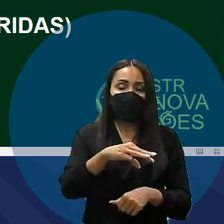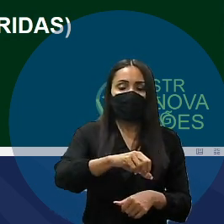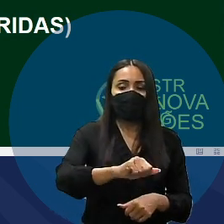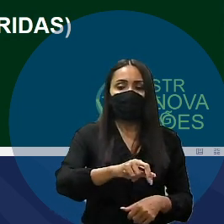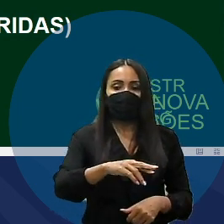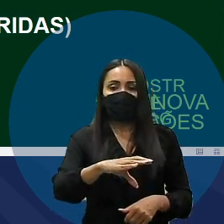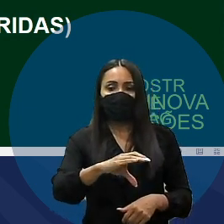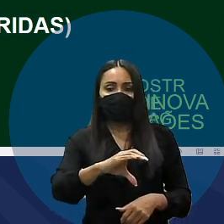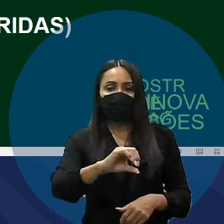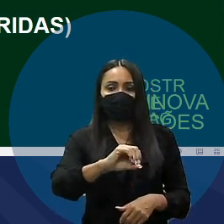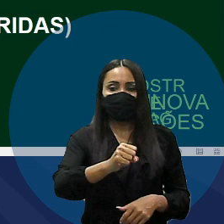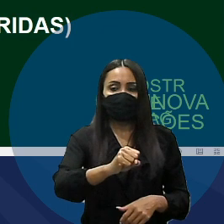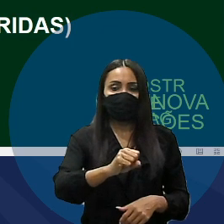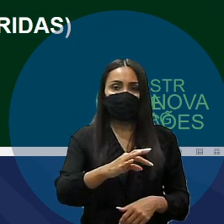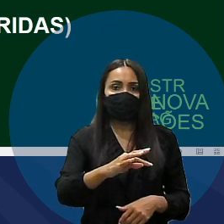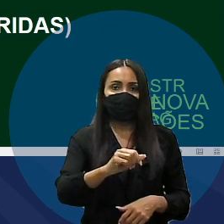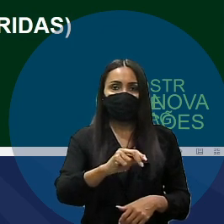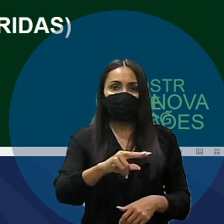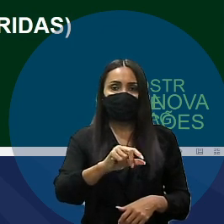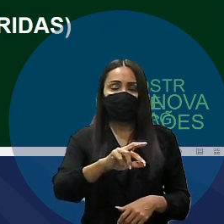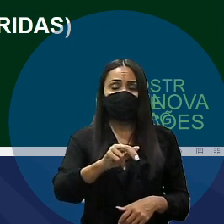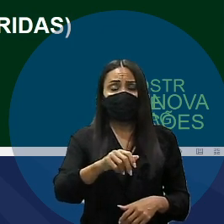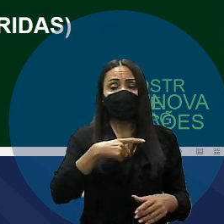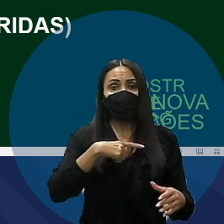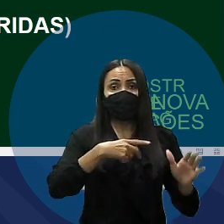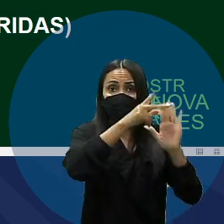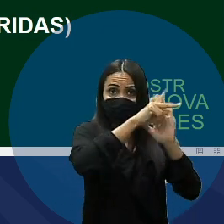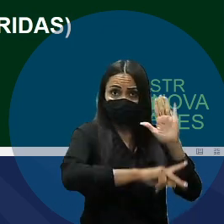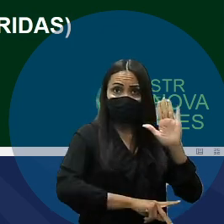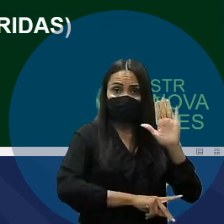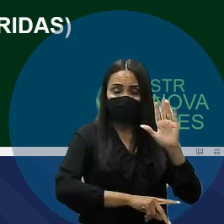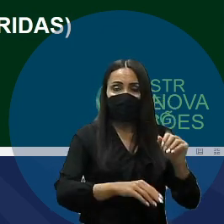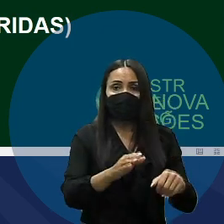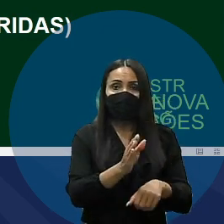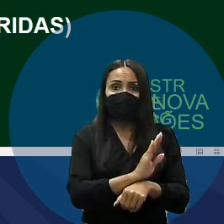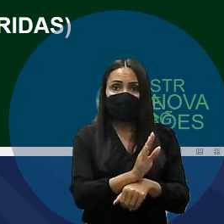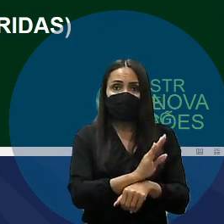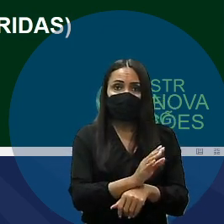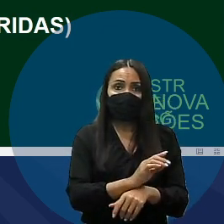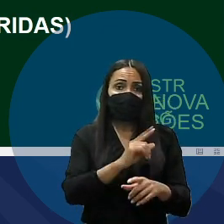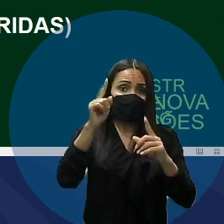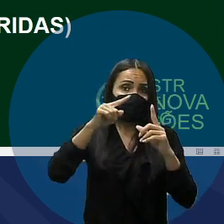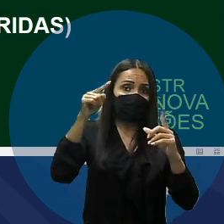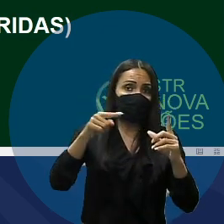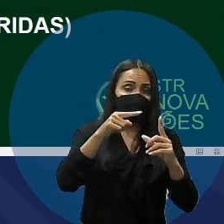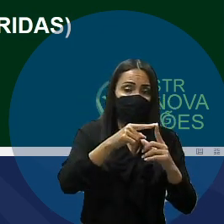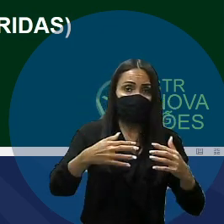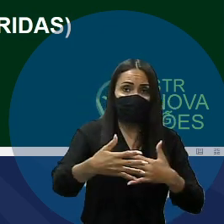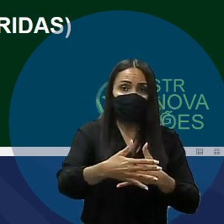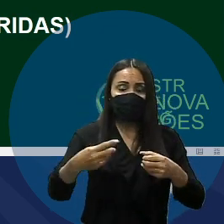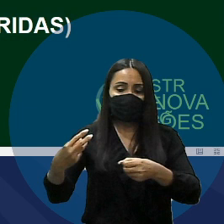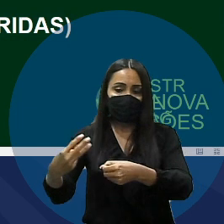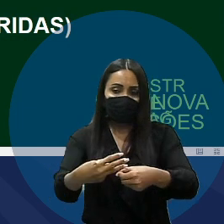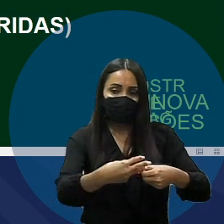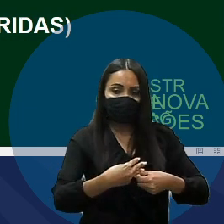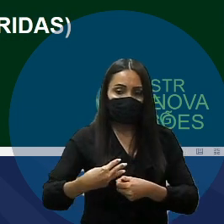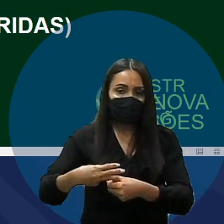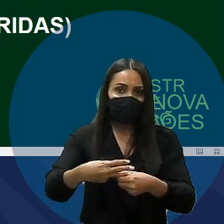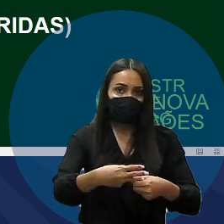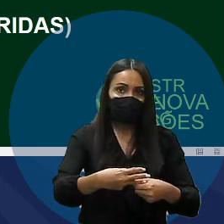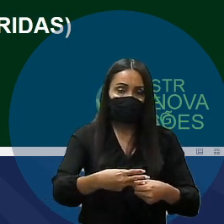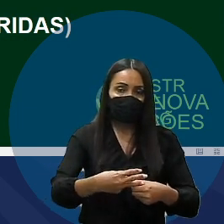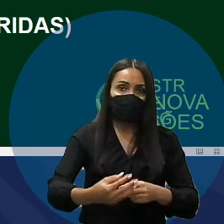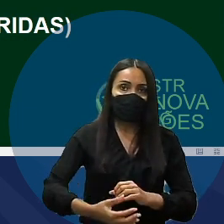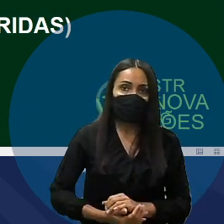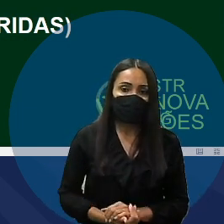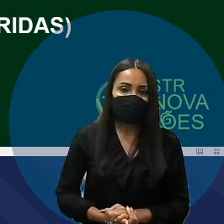que anualmente faz um projeto de cinema voltado para as cidades do interior, com temáticas relacionadas ao interior. Ele é feito